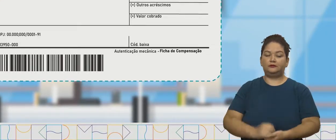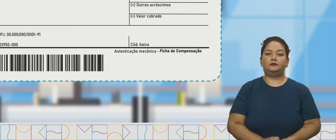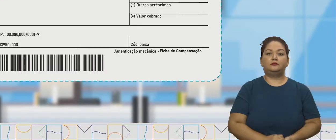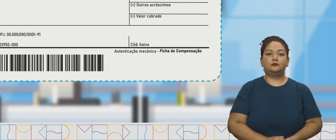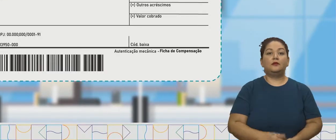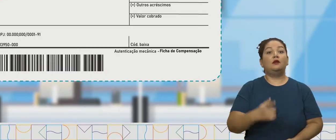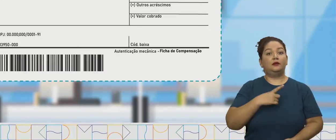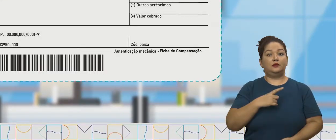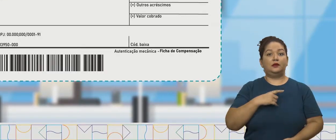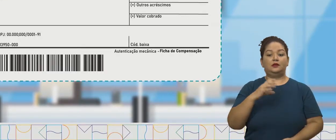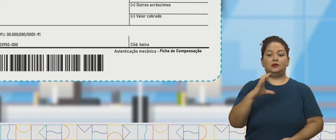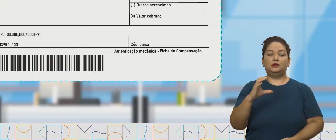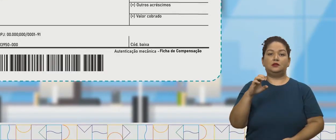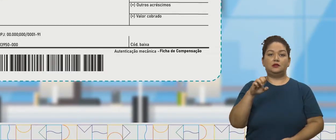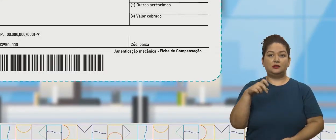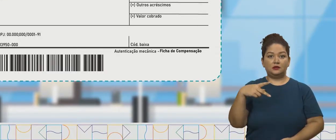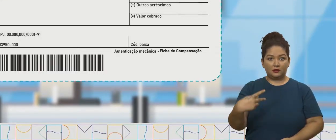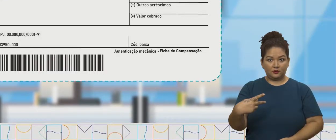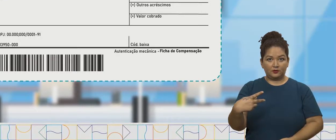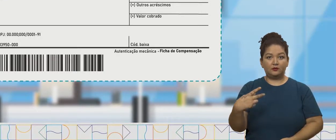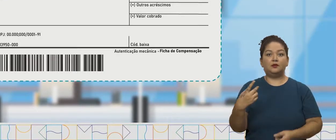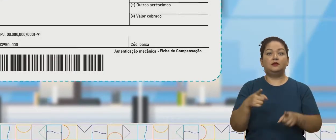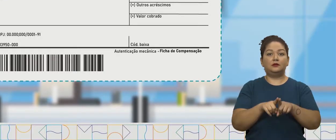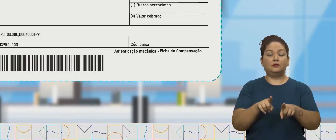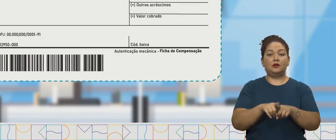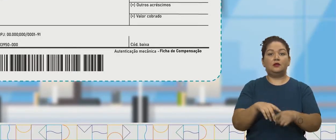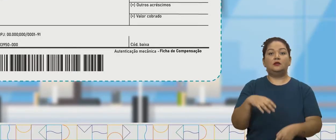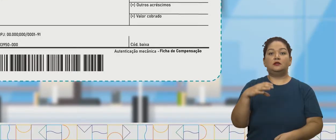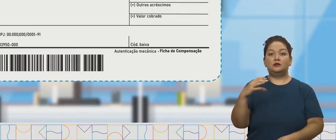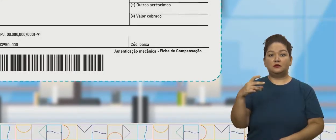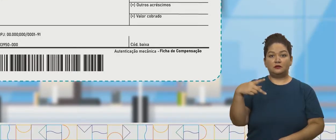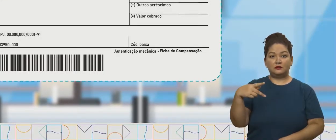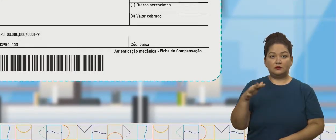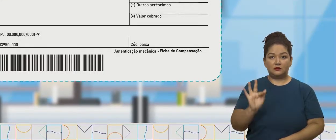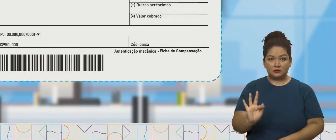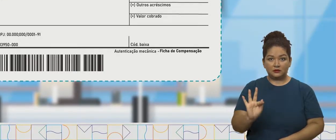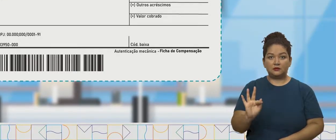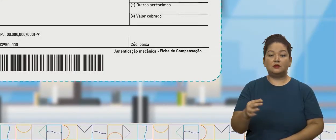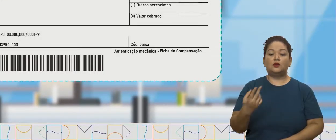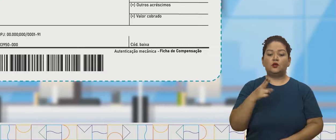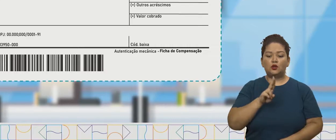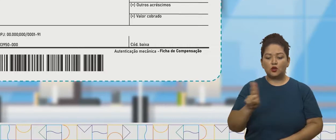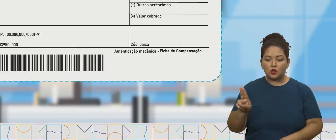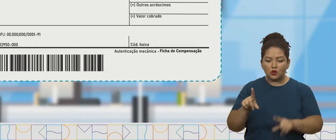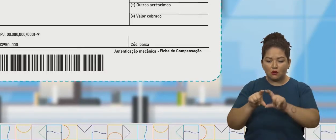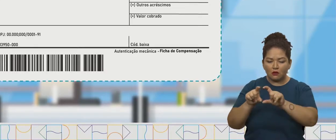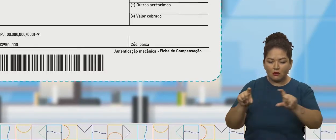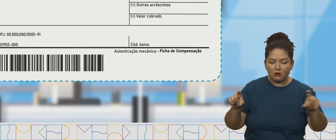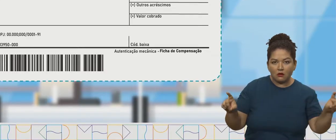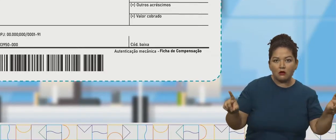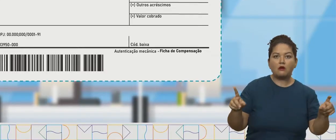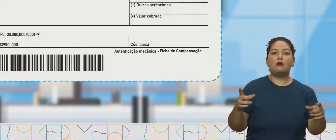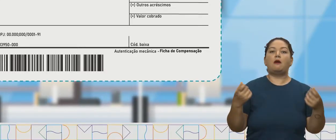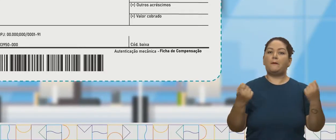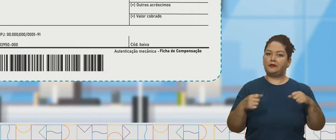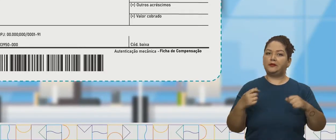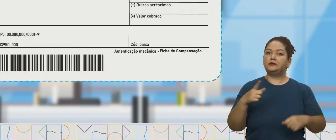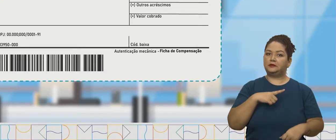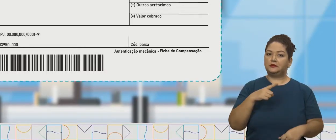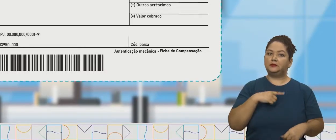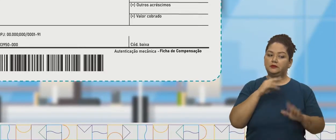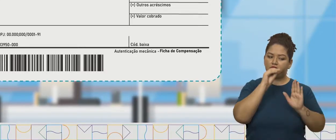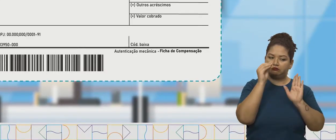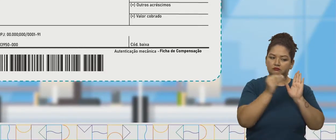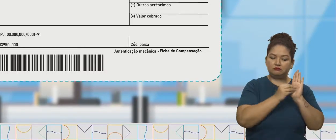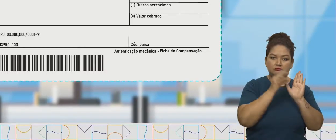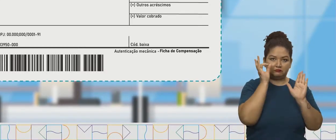Endereçamento Postal das nossas residências, o CPF do titular e o nome completo, e olhar as informações